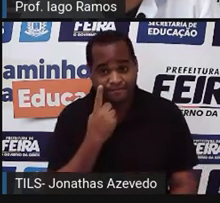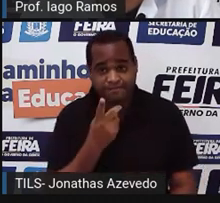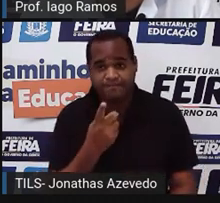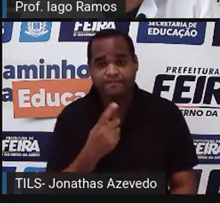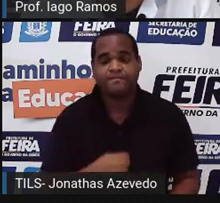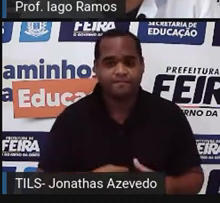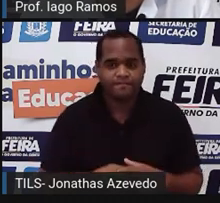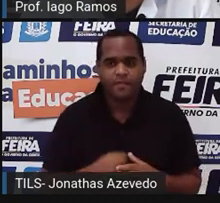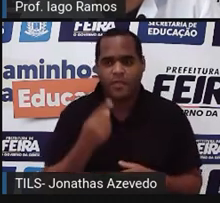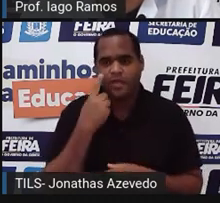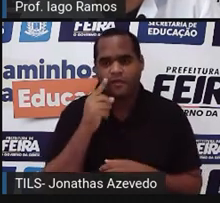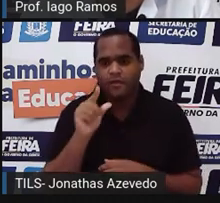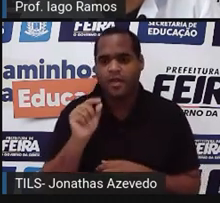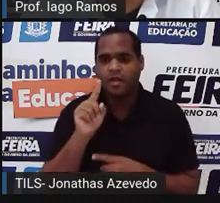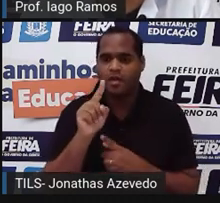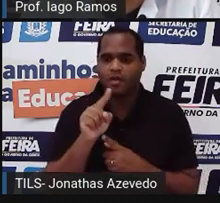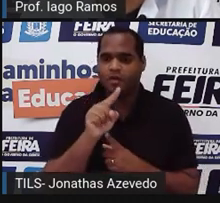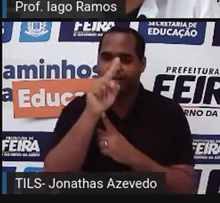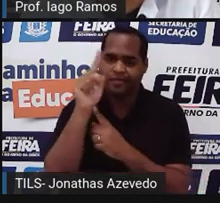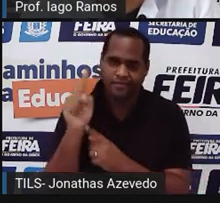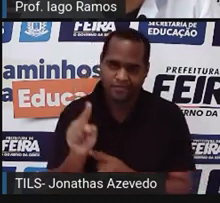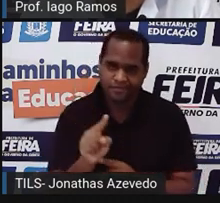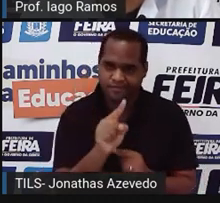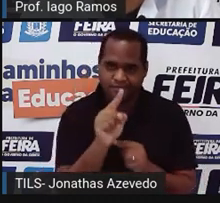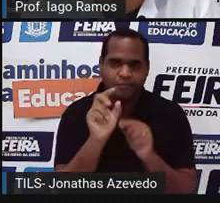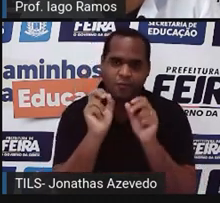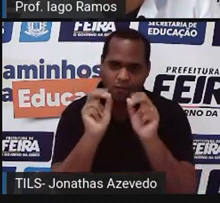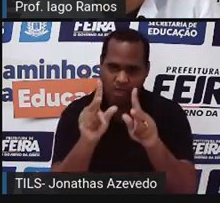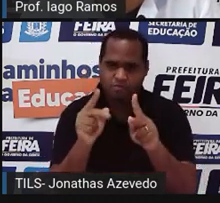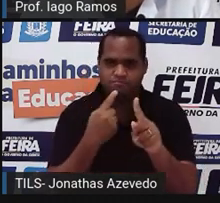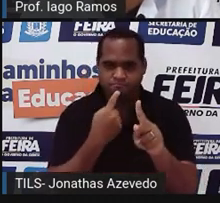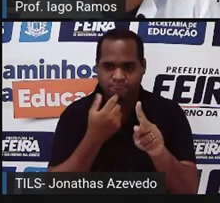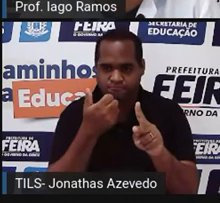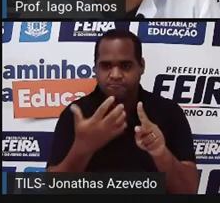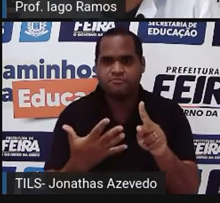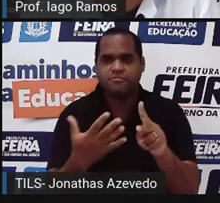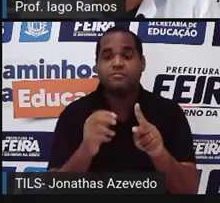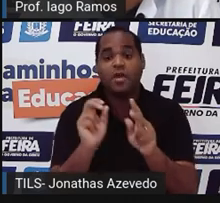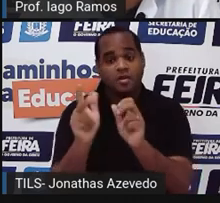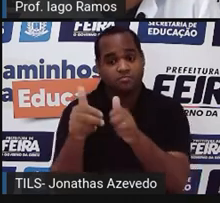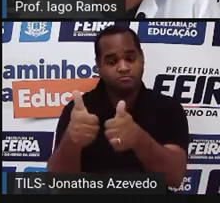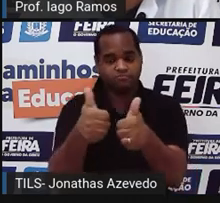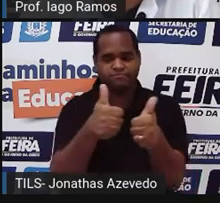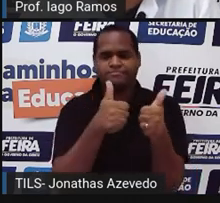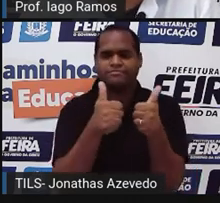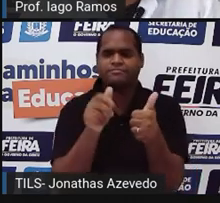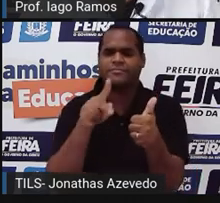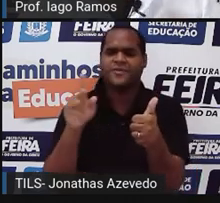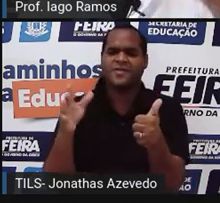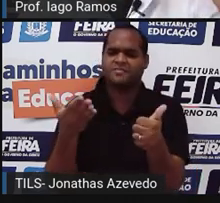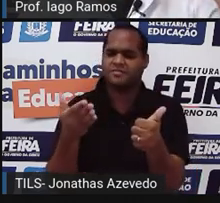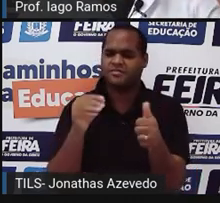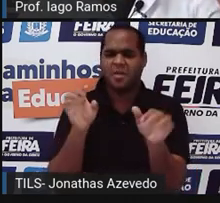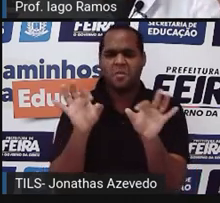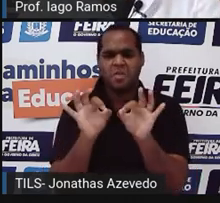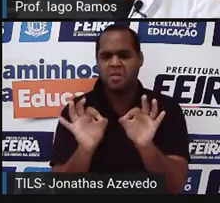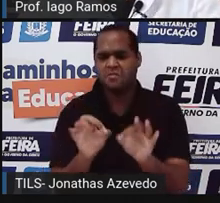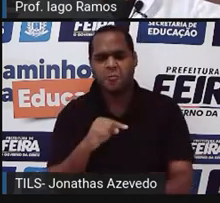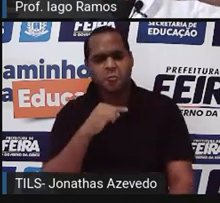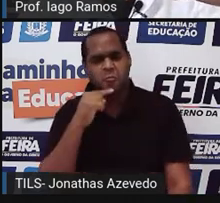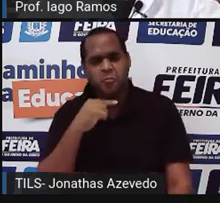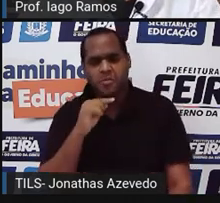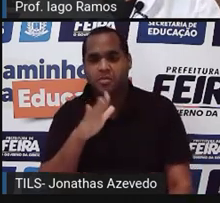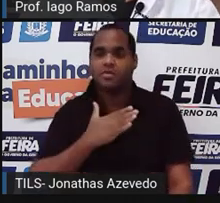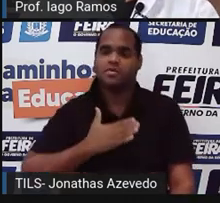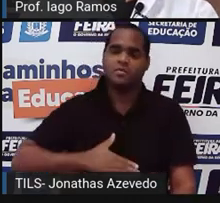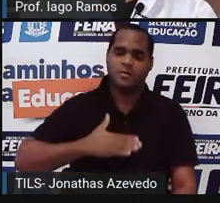Eu vou selecionar ali, ó, sentido horário, como eu disse, tá bom? Beleza. Professor, nada aconteceu.